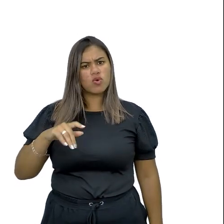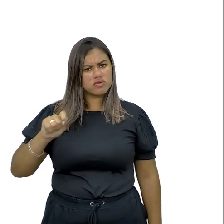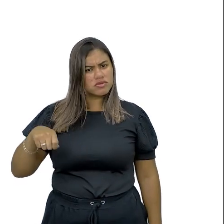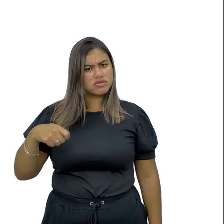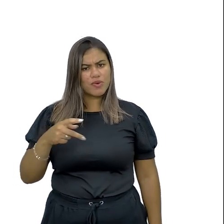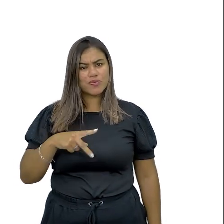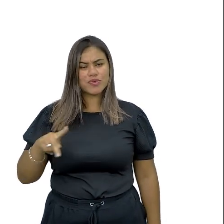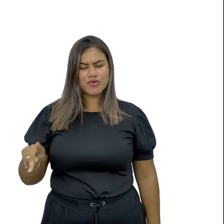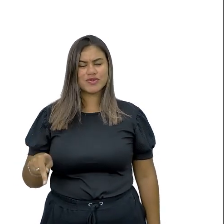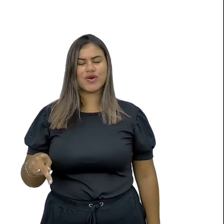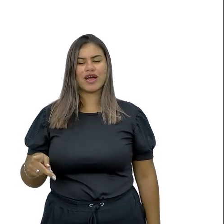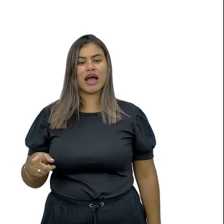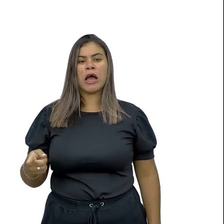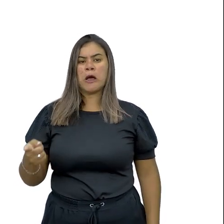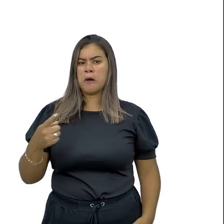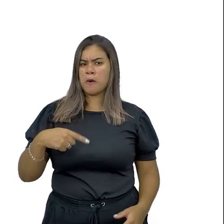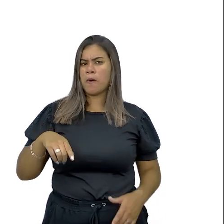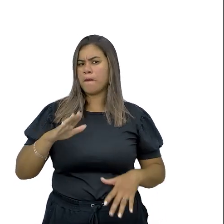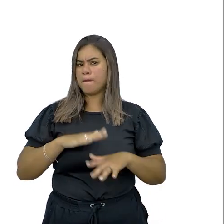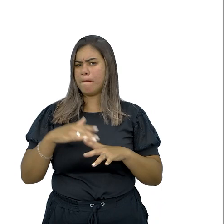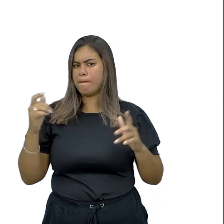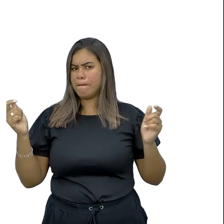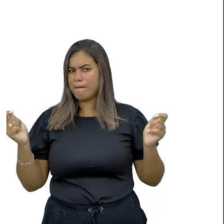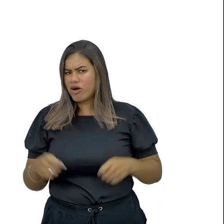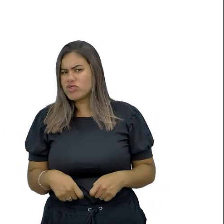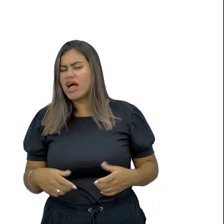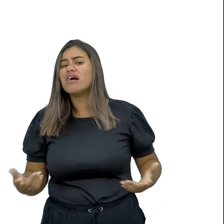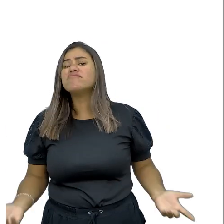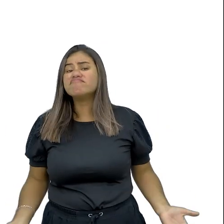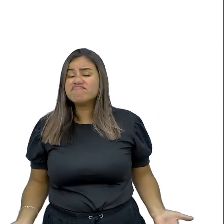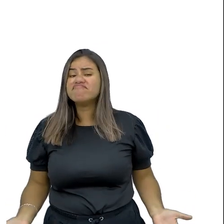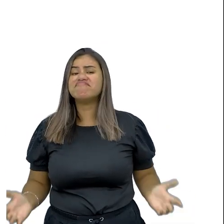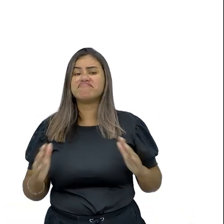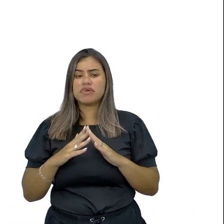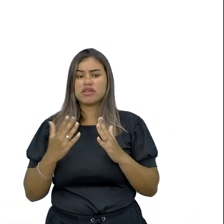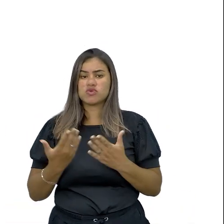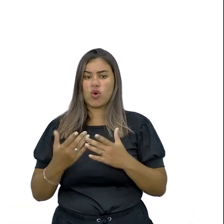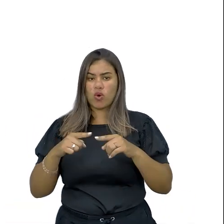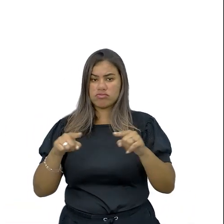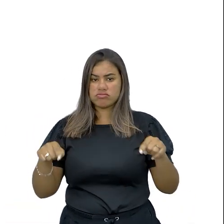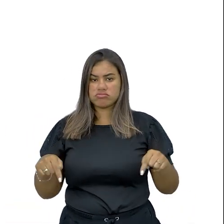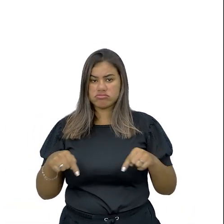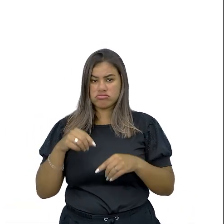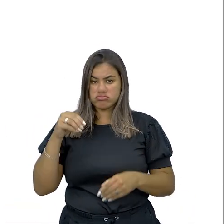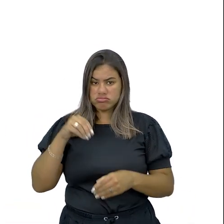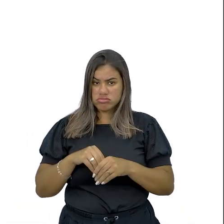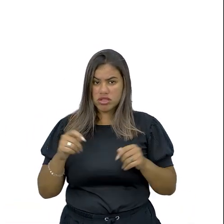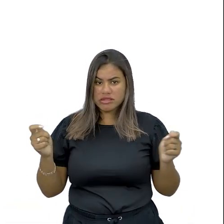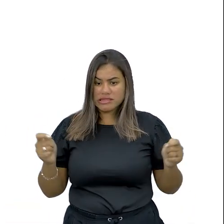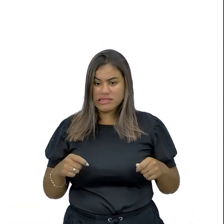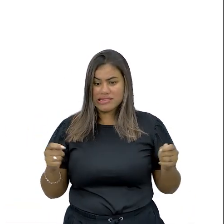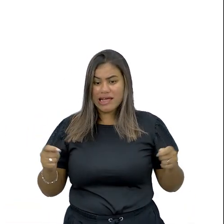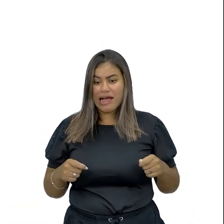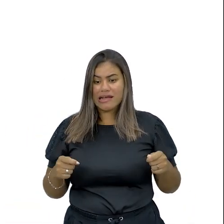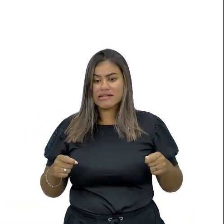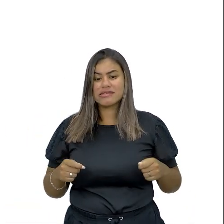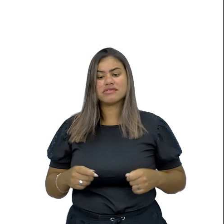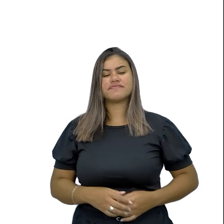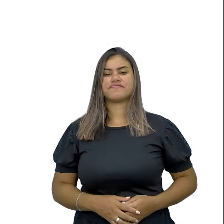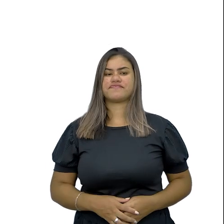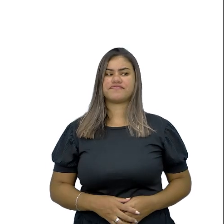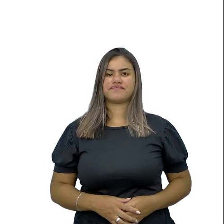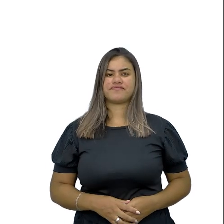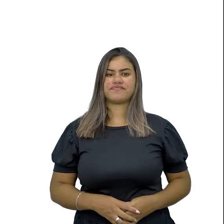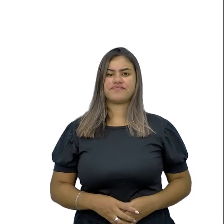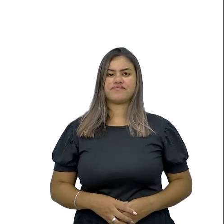professores, será que nós somos capazes de promover esse tipo de trabalho nas aulas, nas salas de aula, onde nós